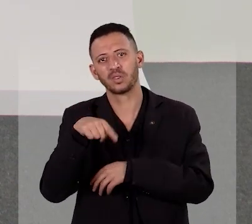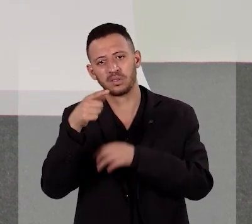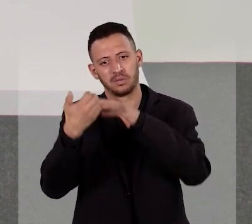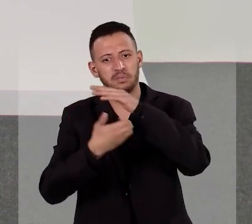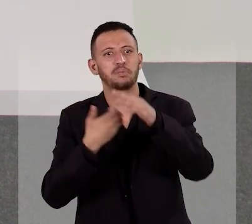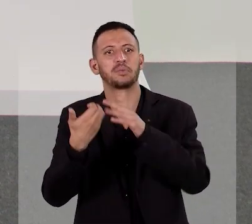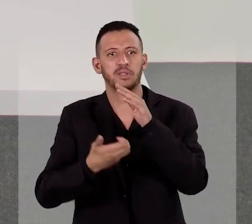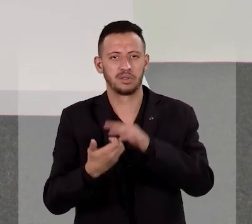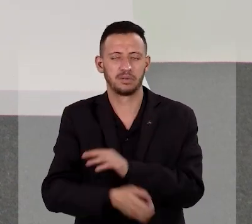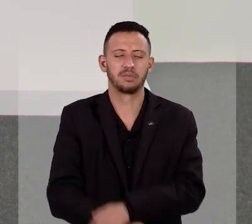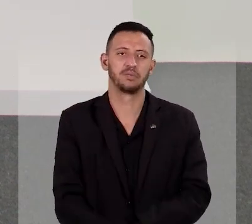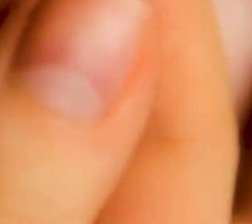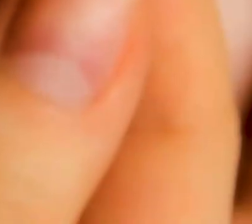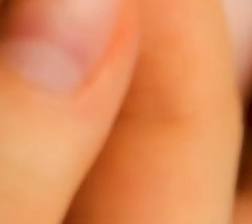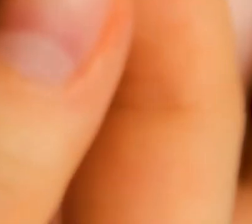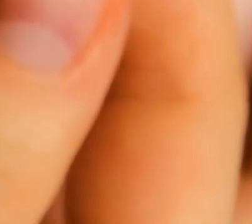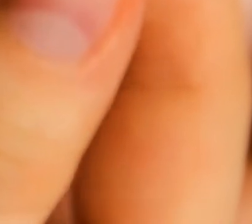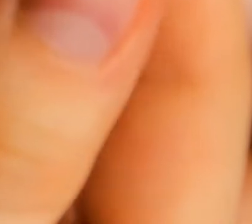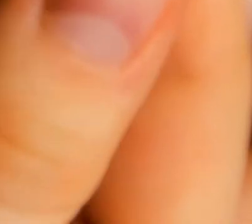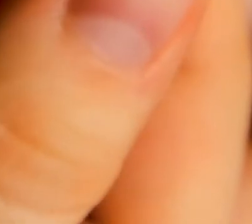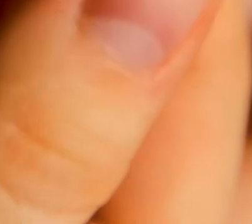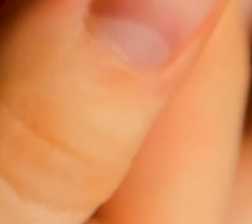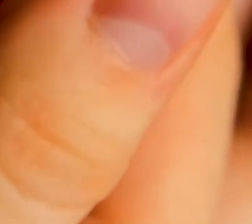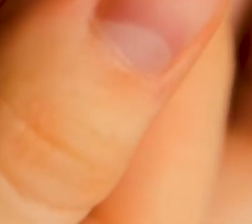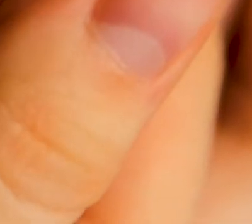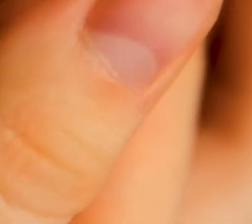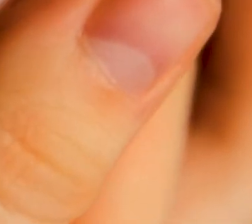enviando recomendações às empresas.